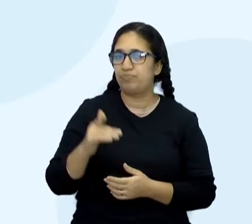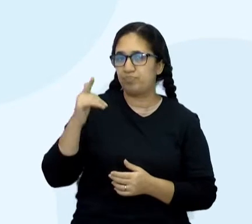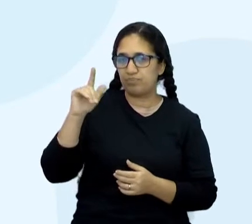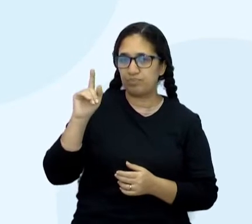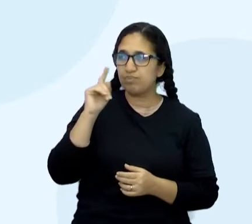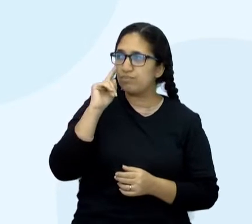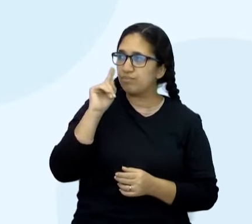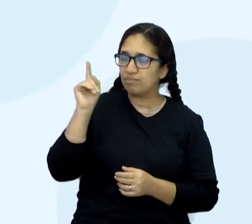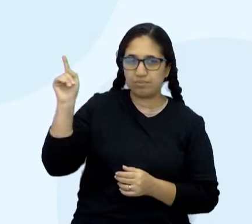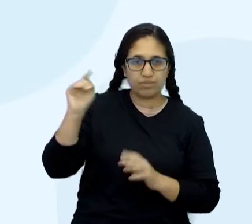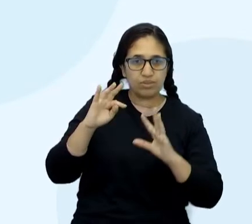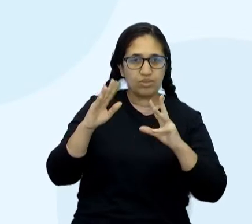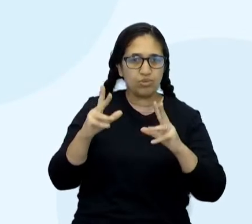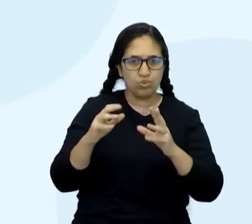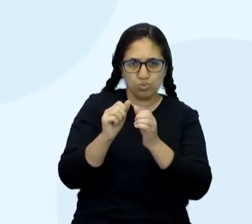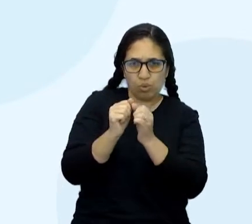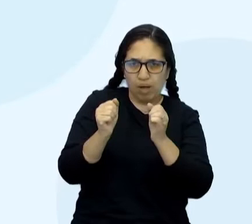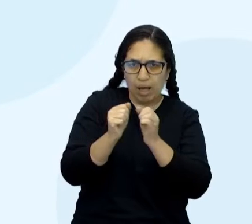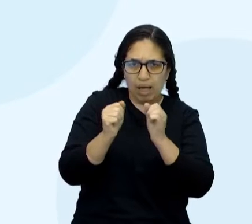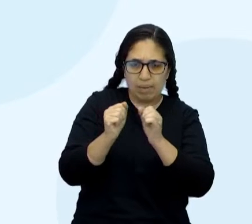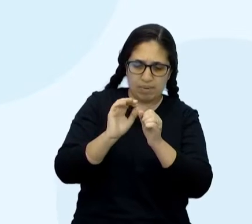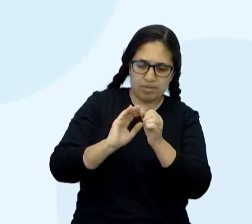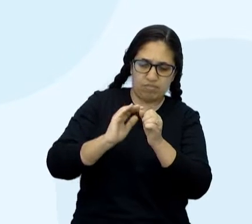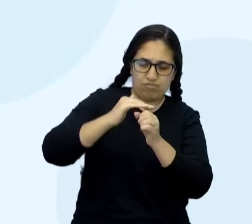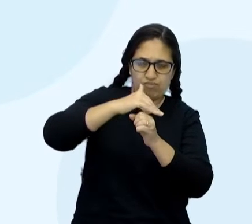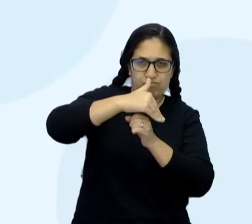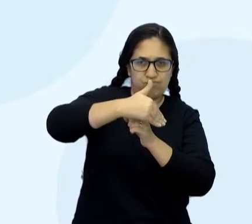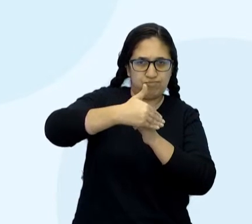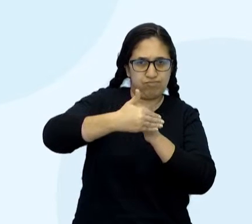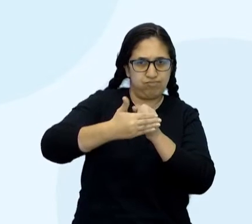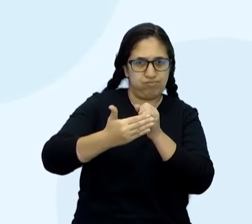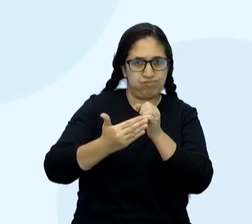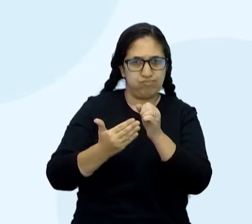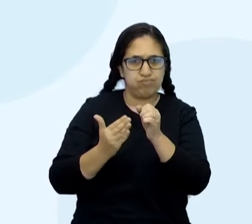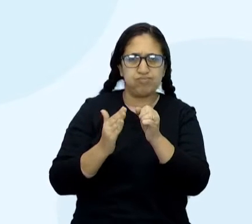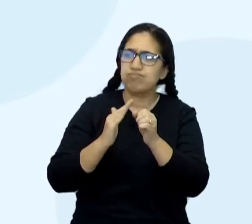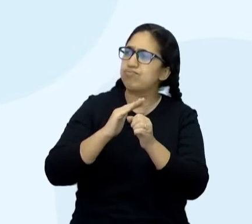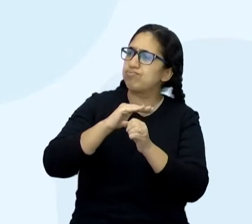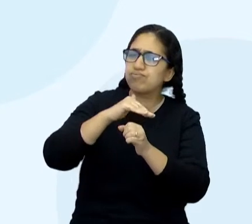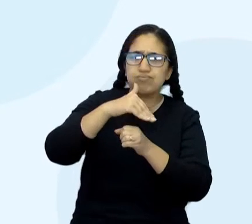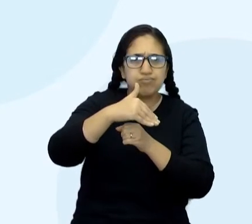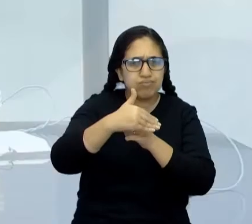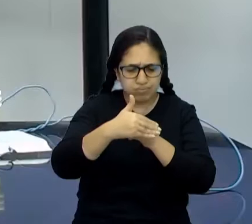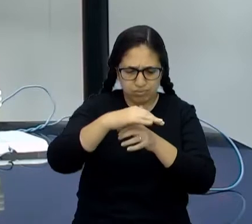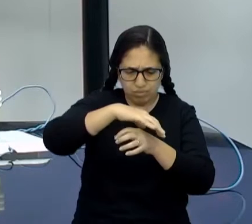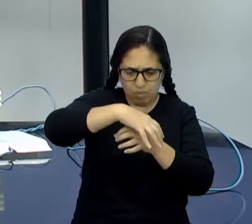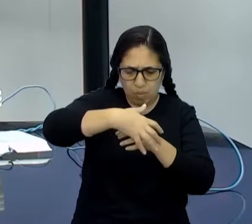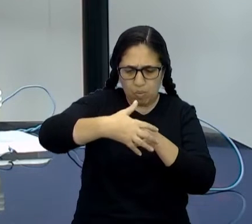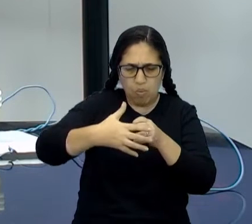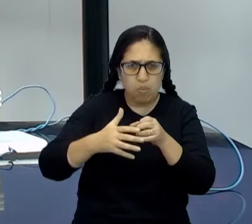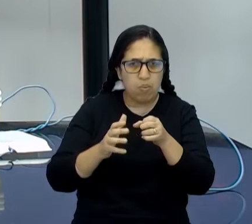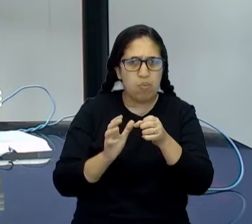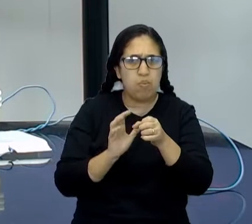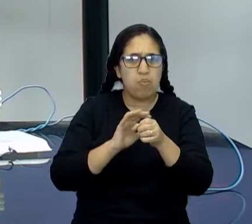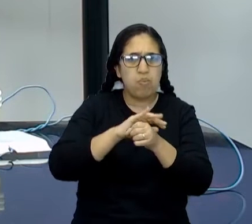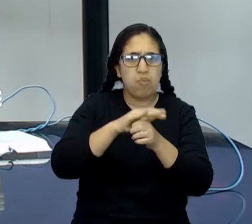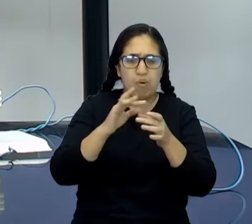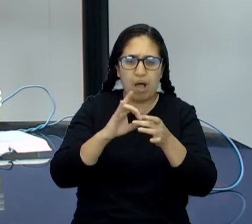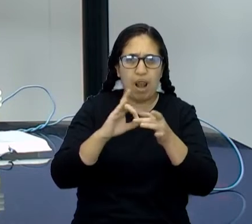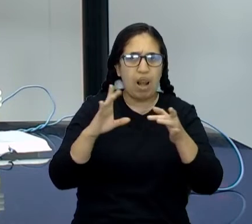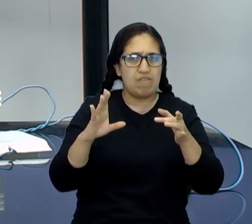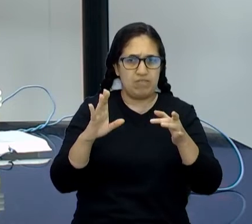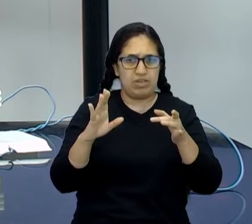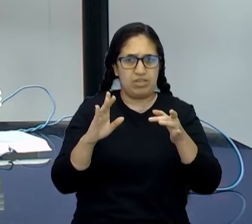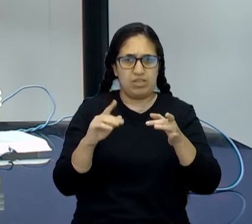coisa é que todo ímã cria em torno de si um campo. O que é um campo? É uma região livre de obstáculo.